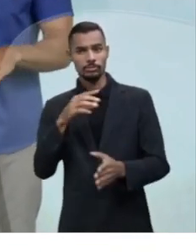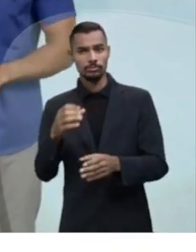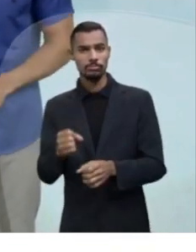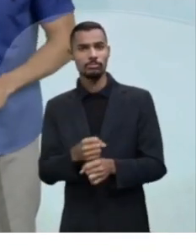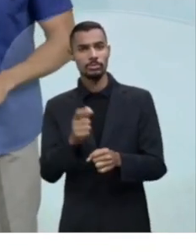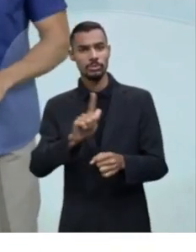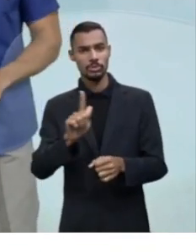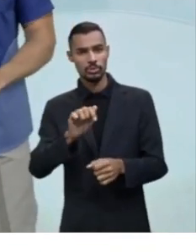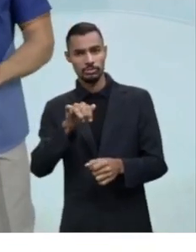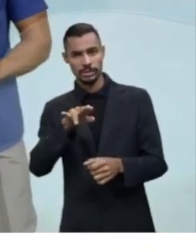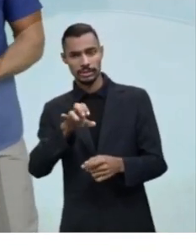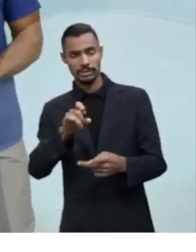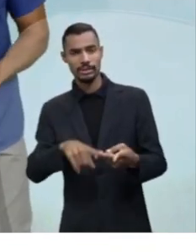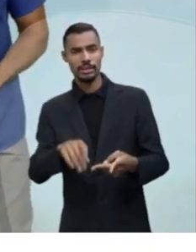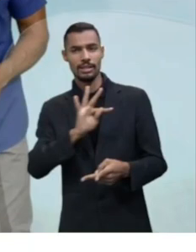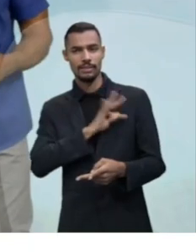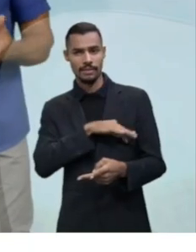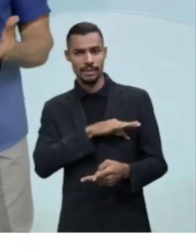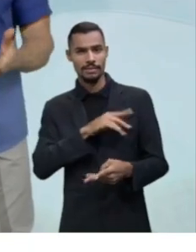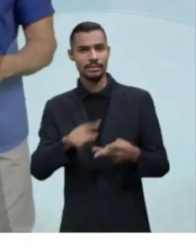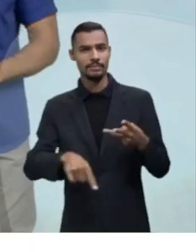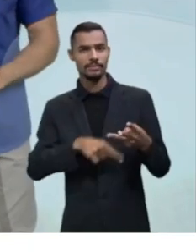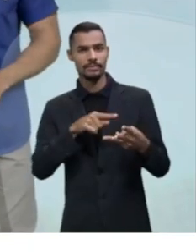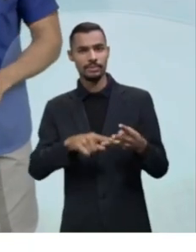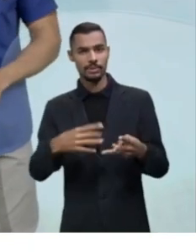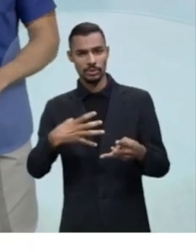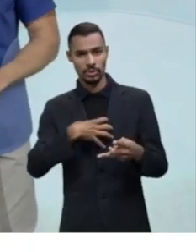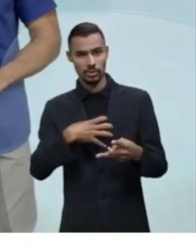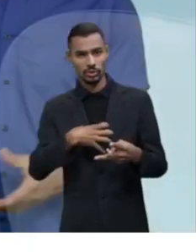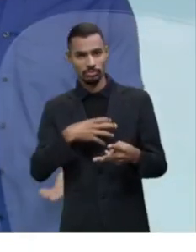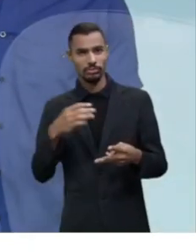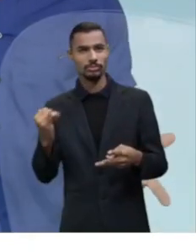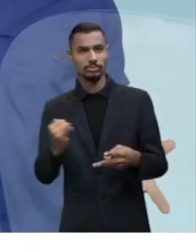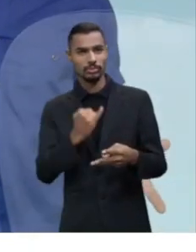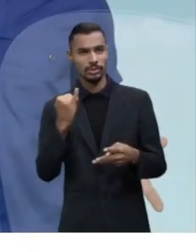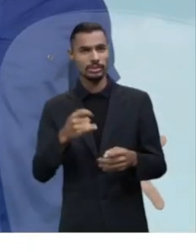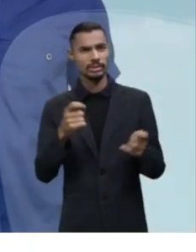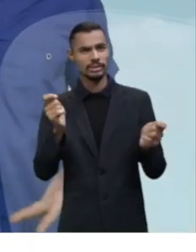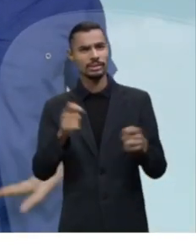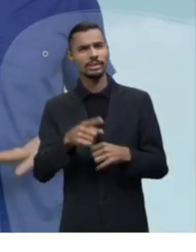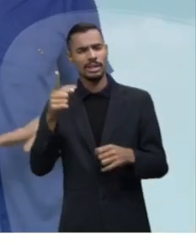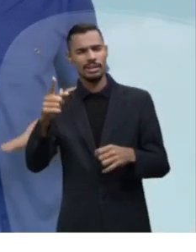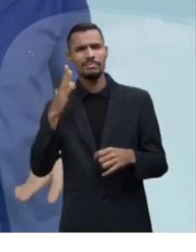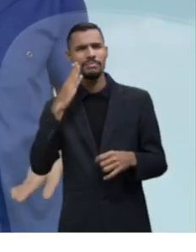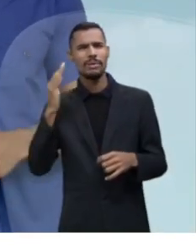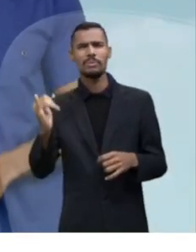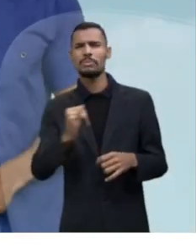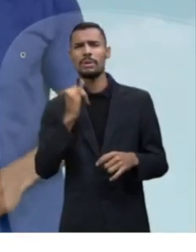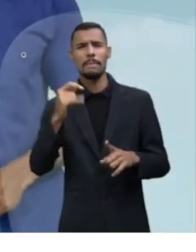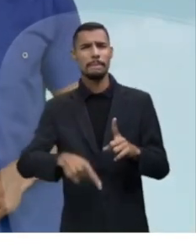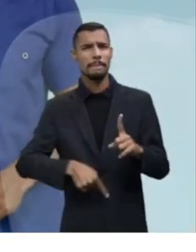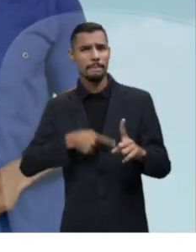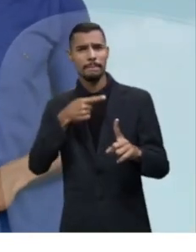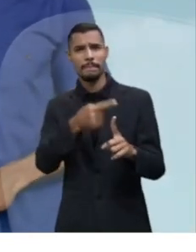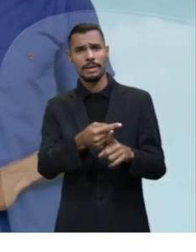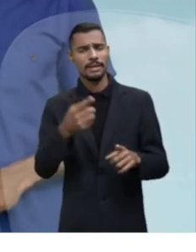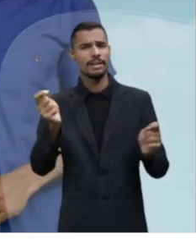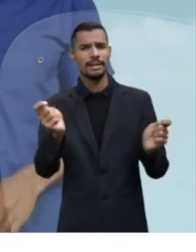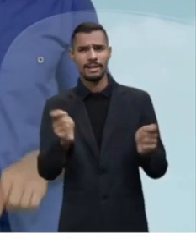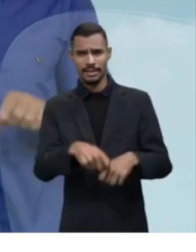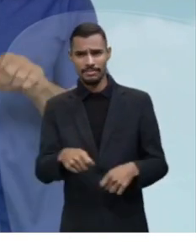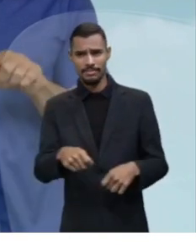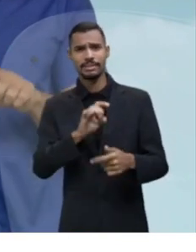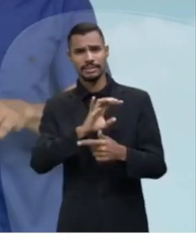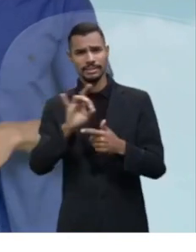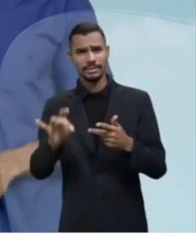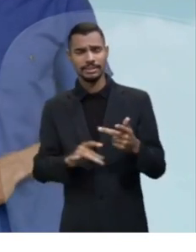a geometria, a técnica construtiva e o tipo de carregamento. Essa prova é o método mais confiável de avaliar a capacidade de